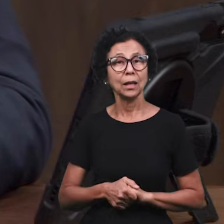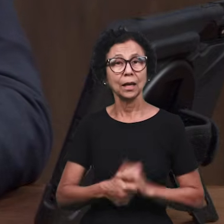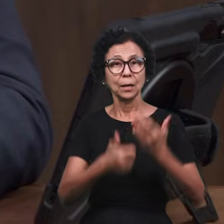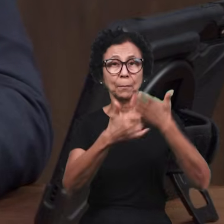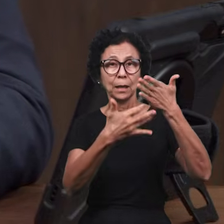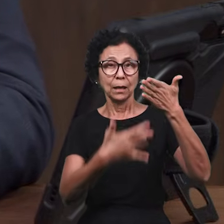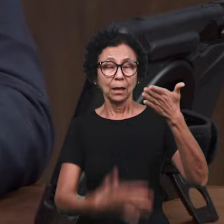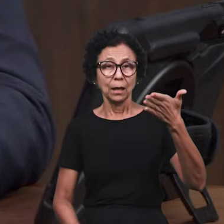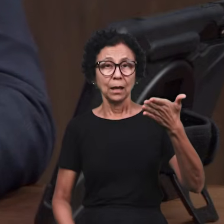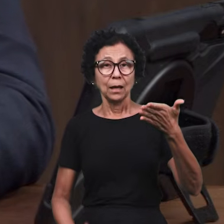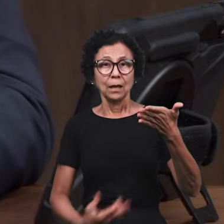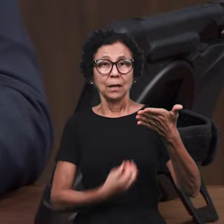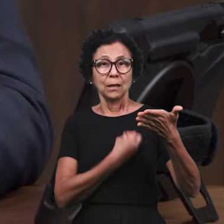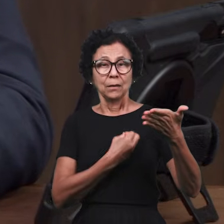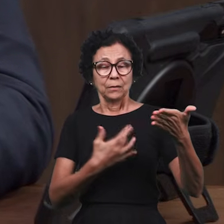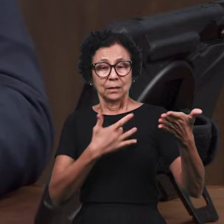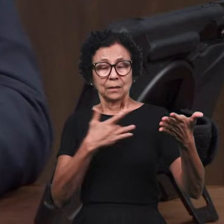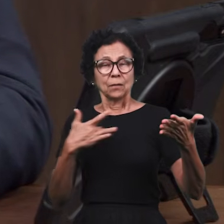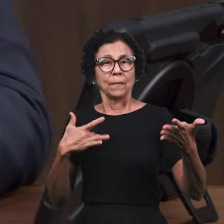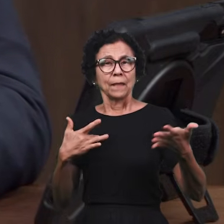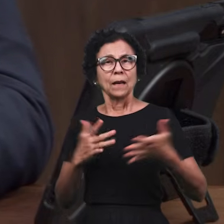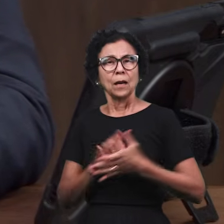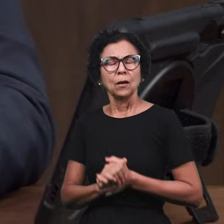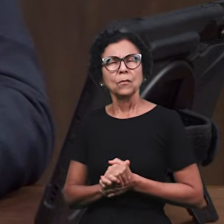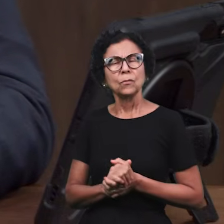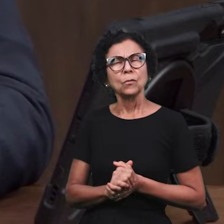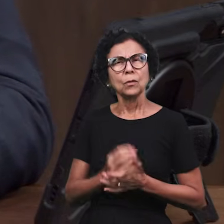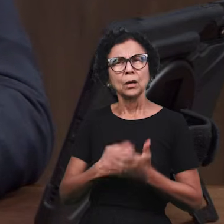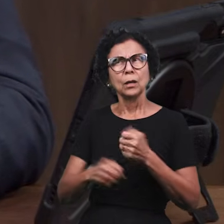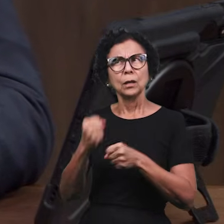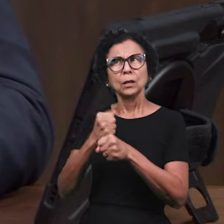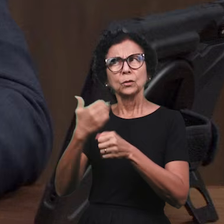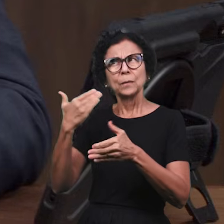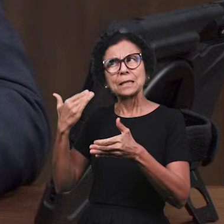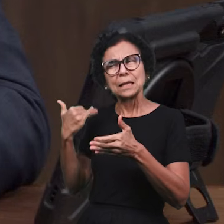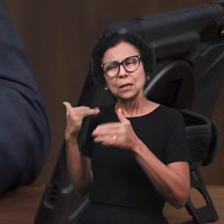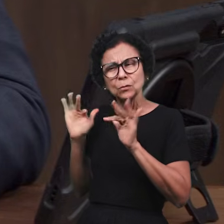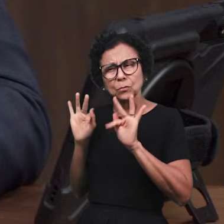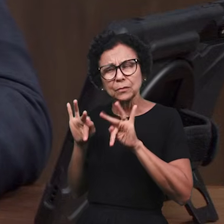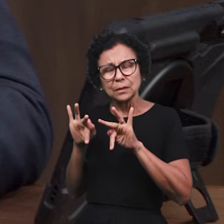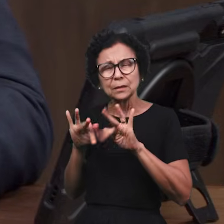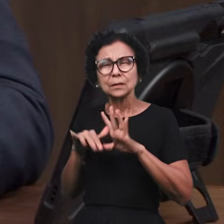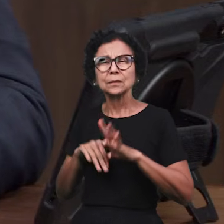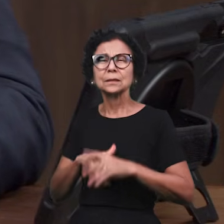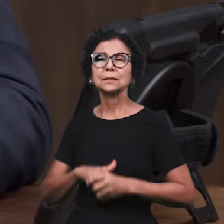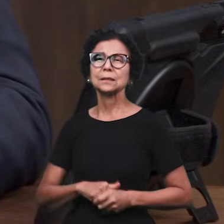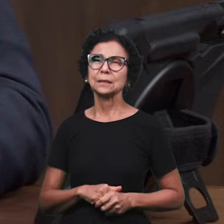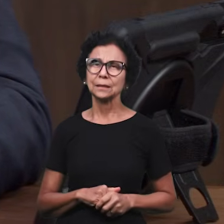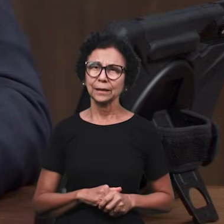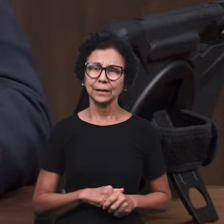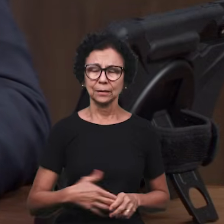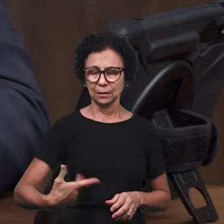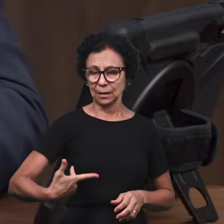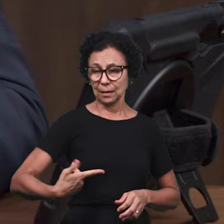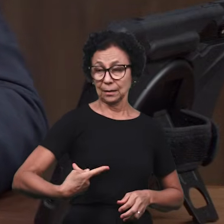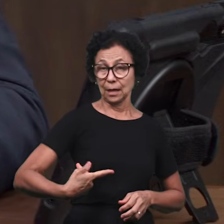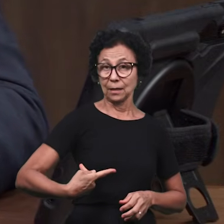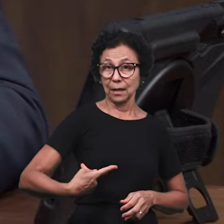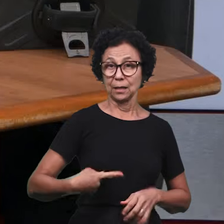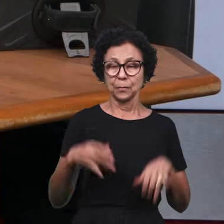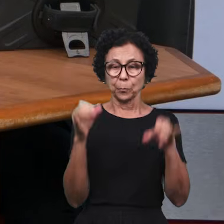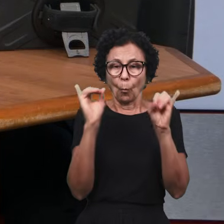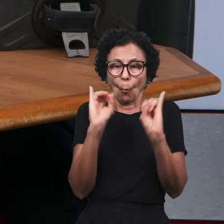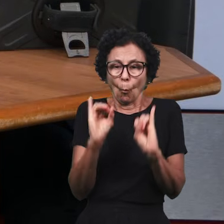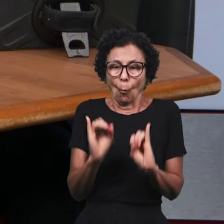com Saúde. Procura lá o finalzinho do ano passado, viu? Vou assistir isso aí. Teve programa de canetas emagrecedoras. Programa que